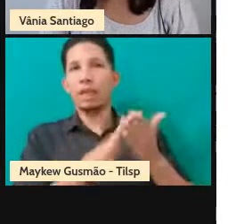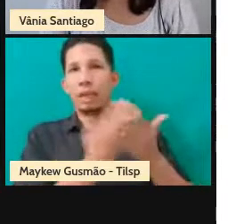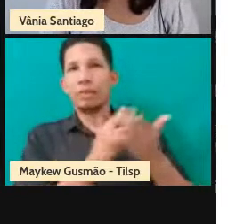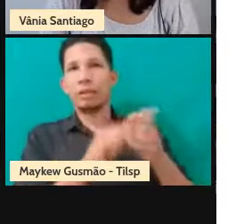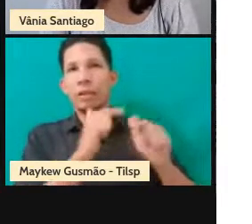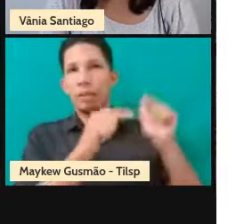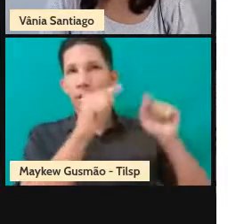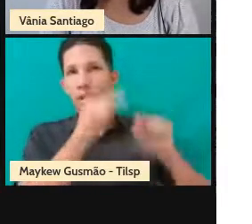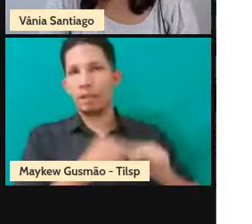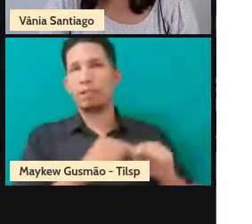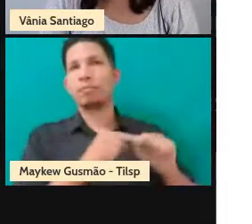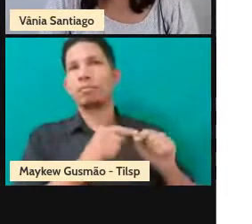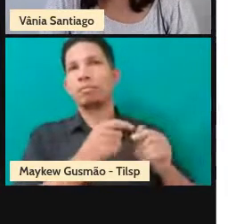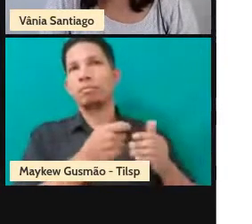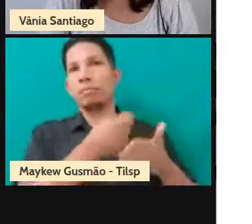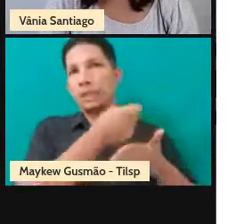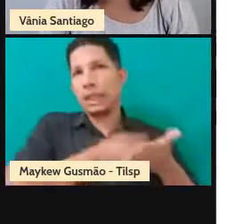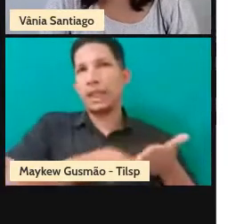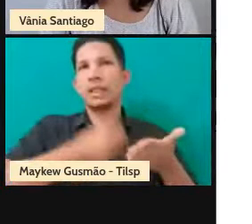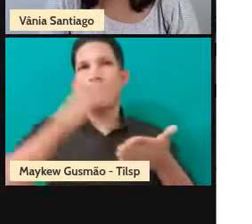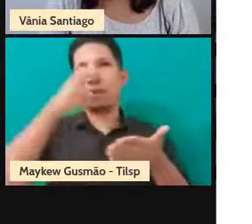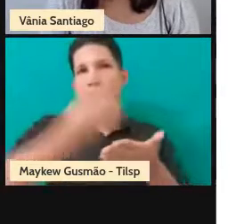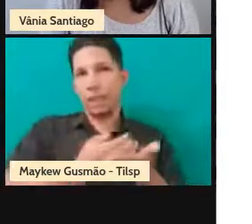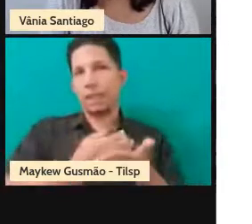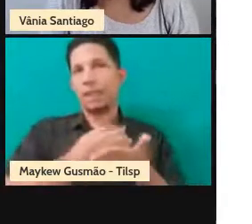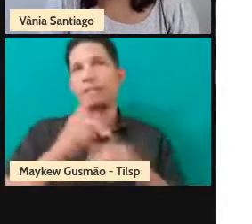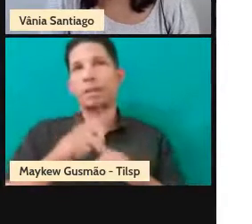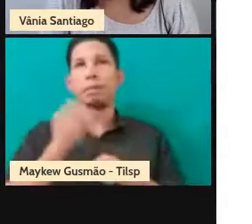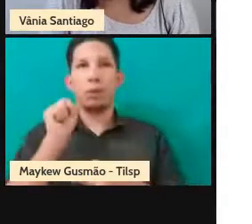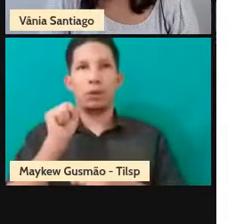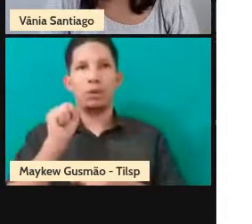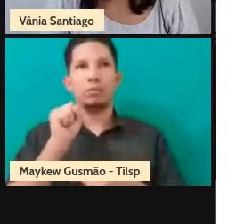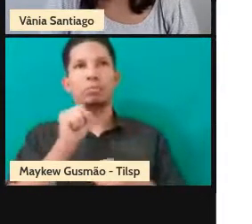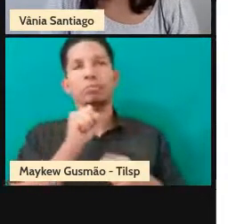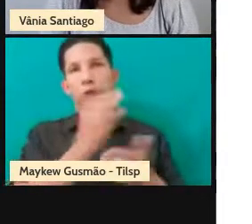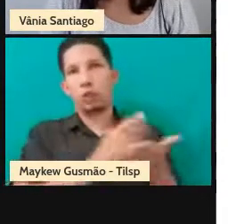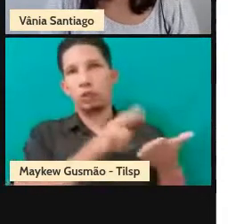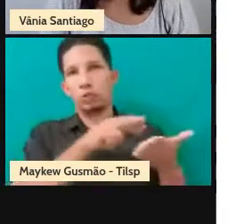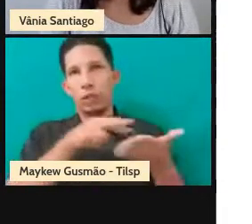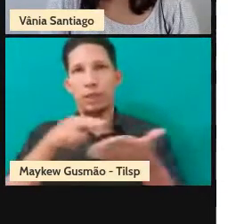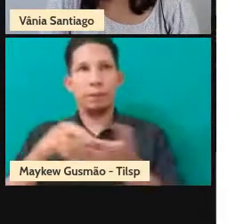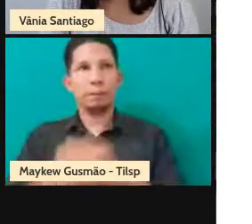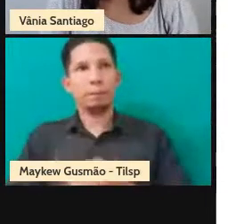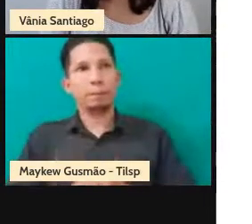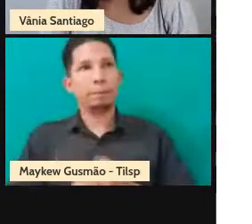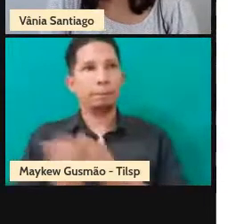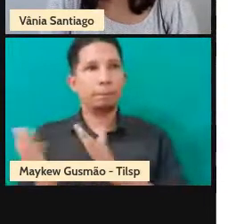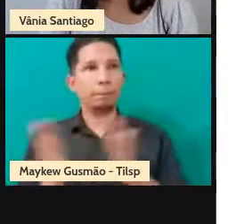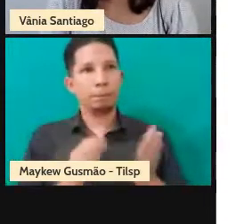teses e dissertações dos programas de pós-graduação. Pode passar.